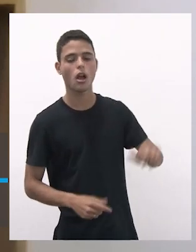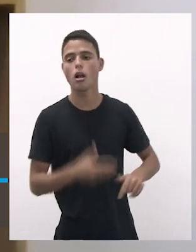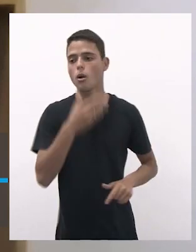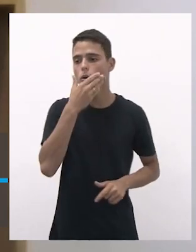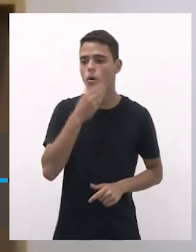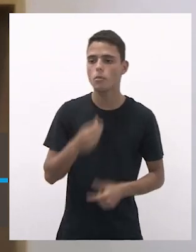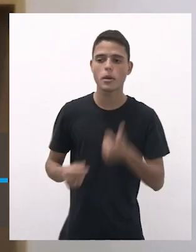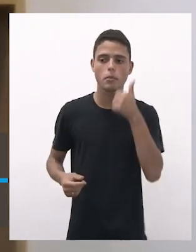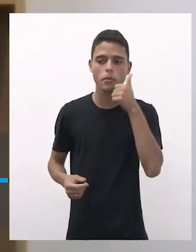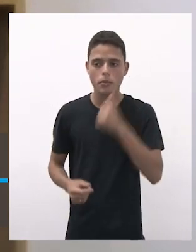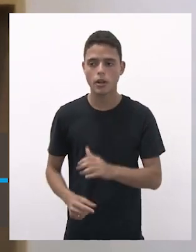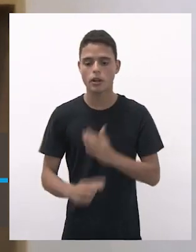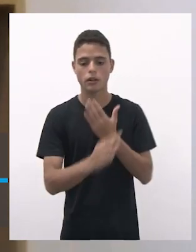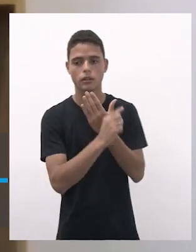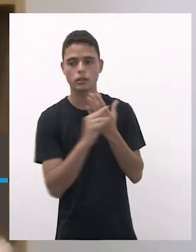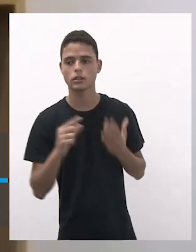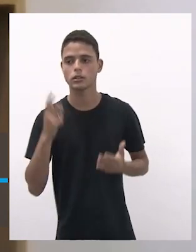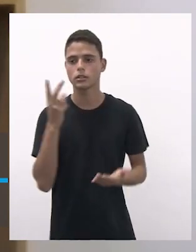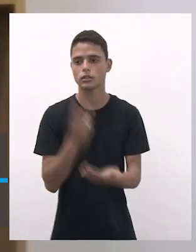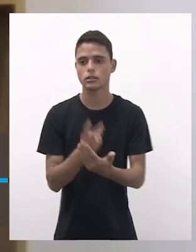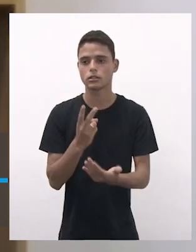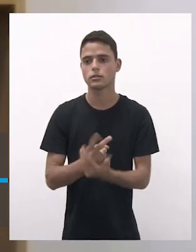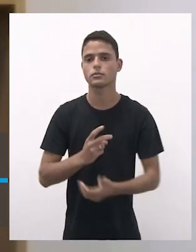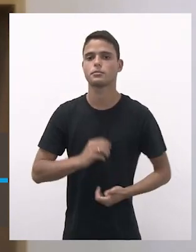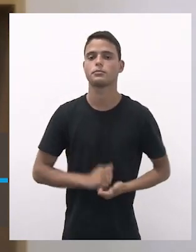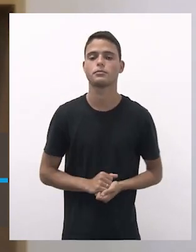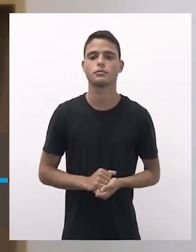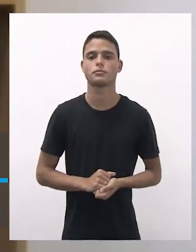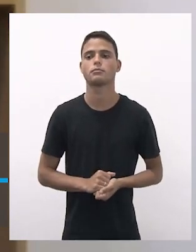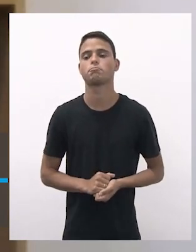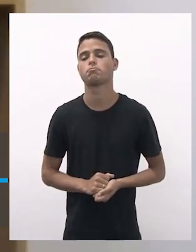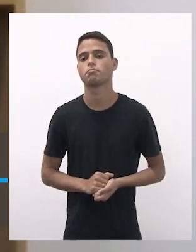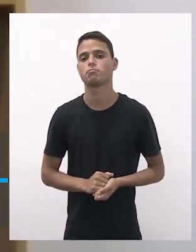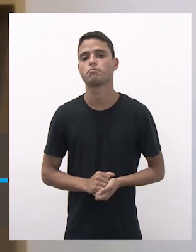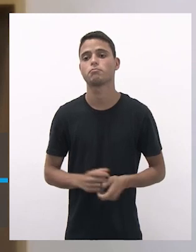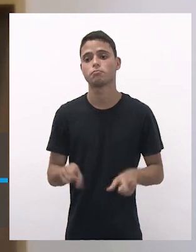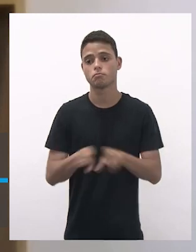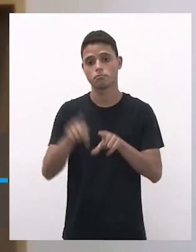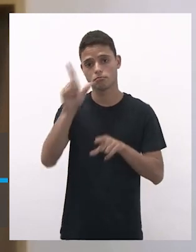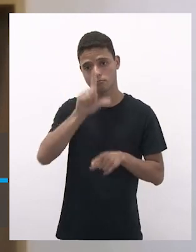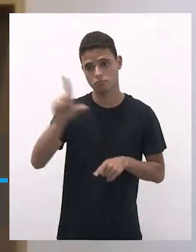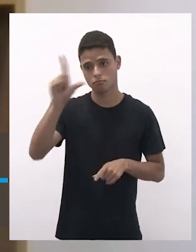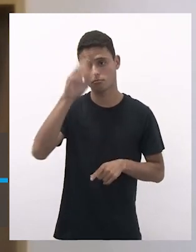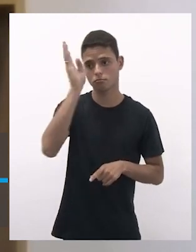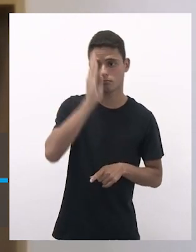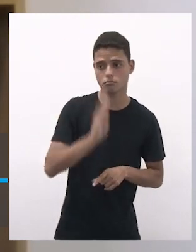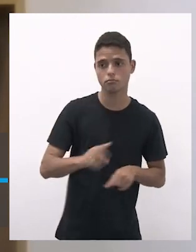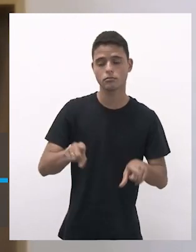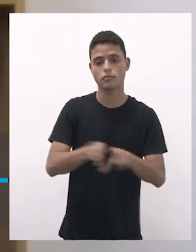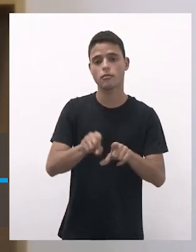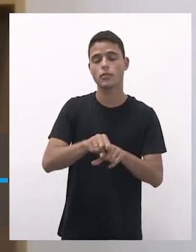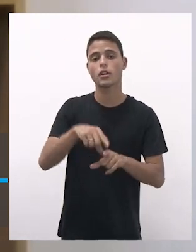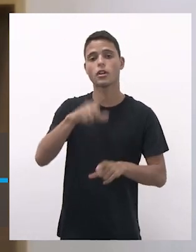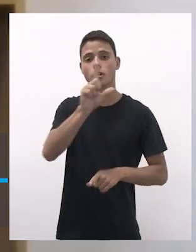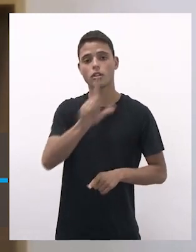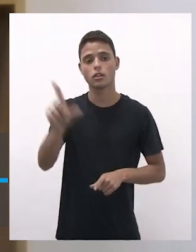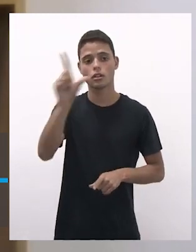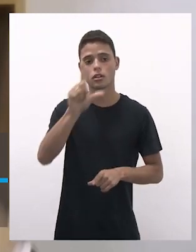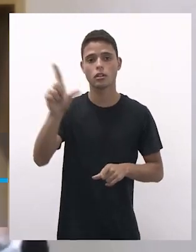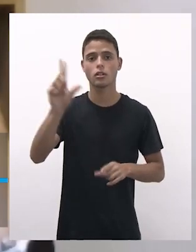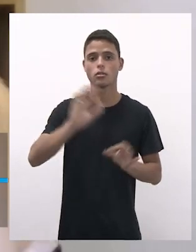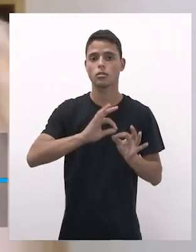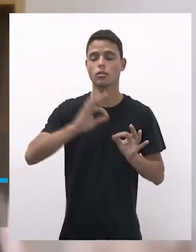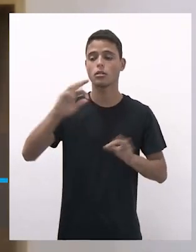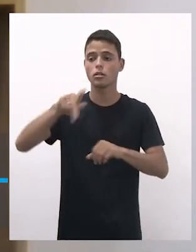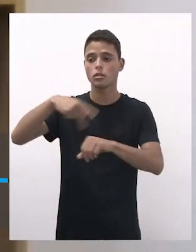escrito por homem, sempre. Além disso, trago literatura nacional, literatura internacional. e, por